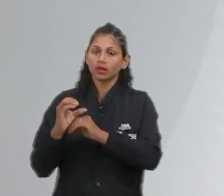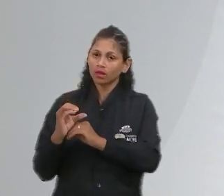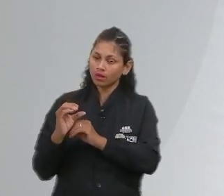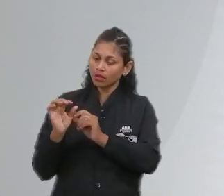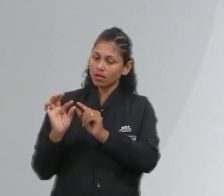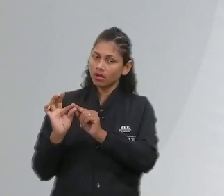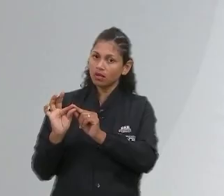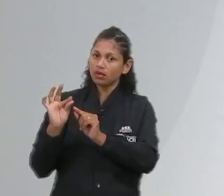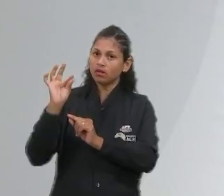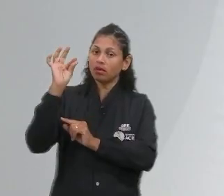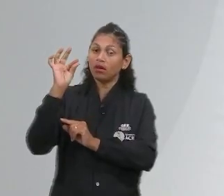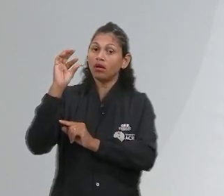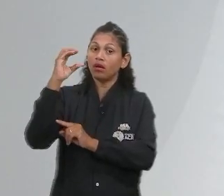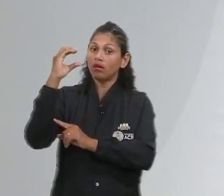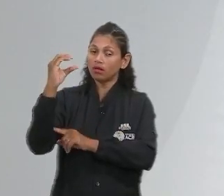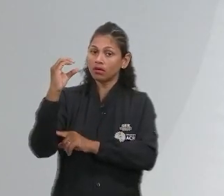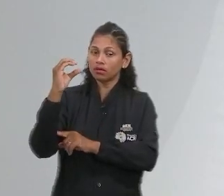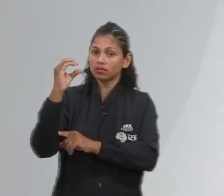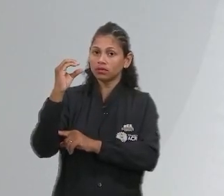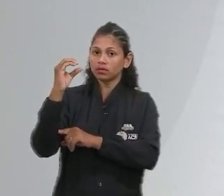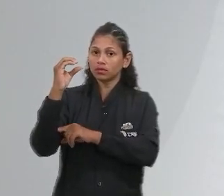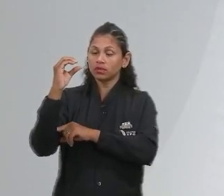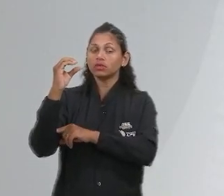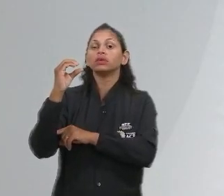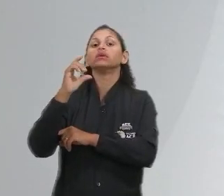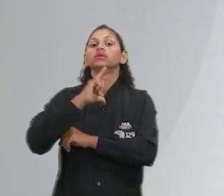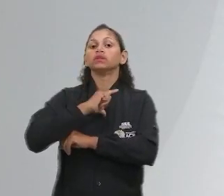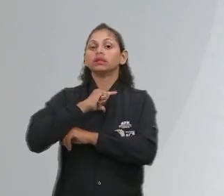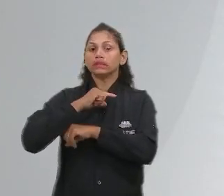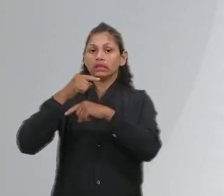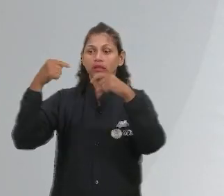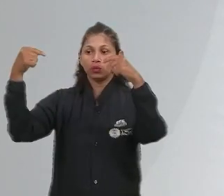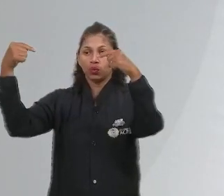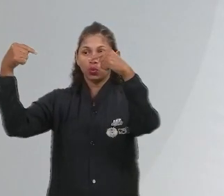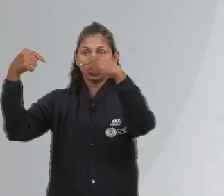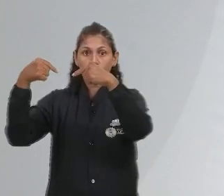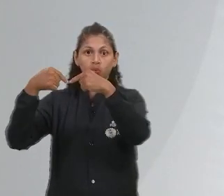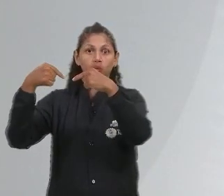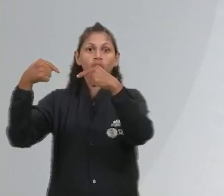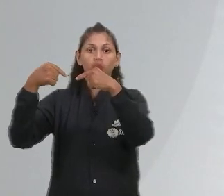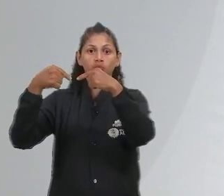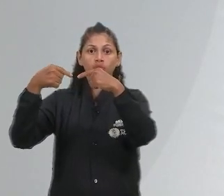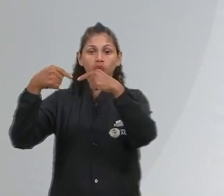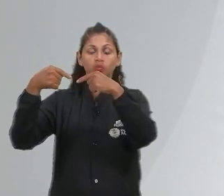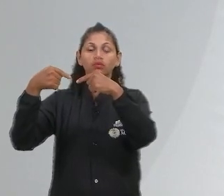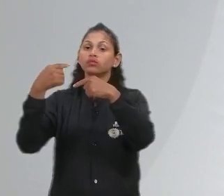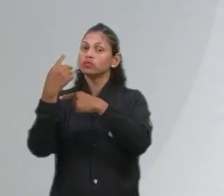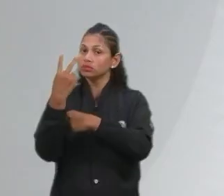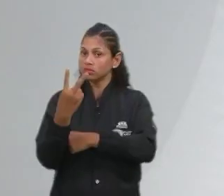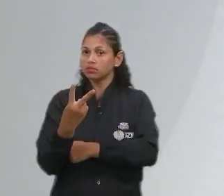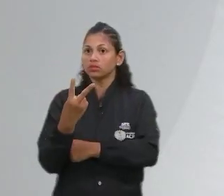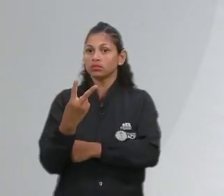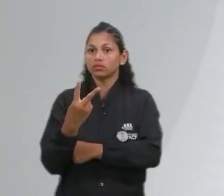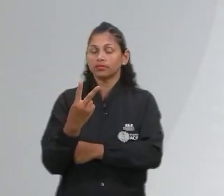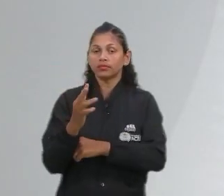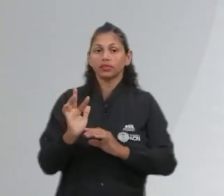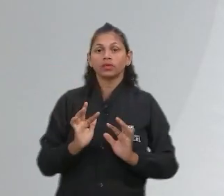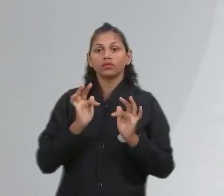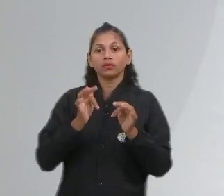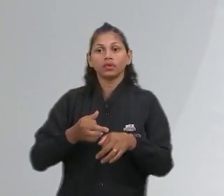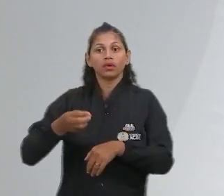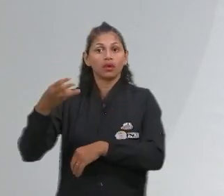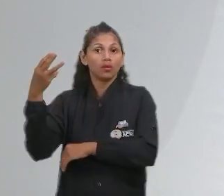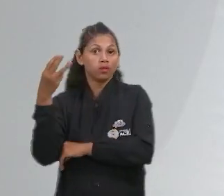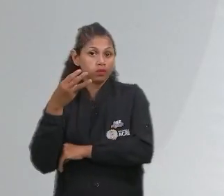um carbono que está entre dois carbonos, ou seja, é um álcool secundário. E, por fim,